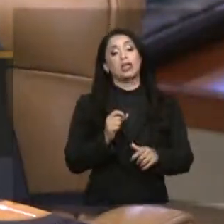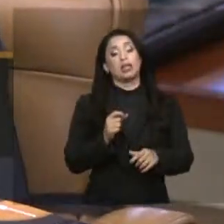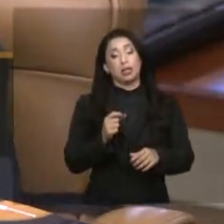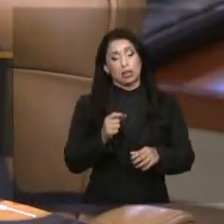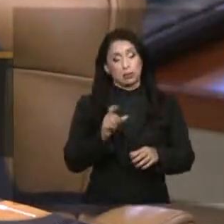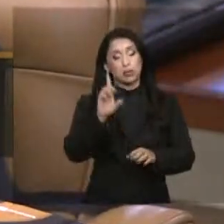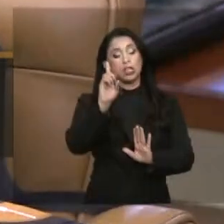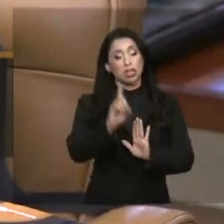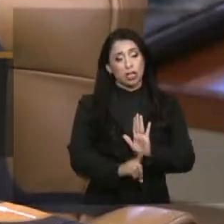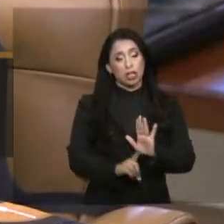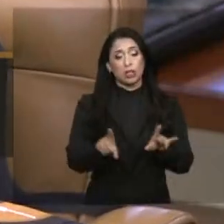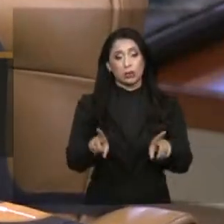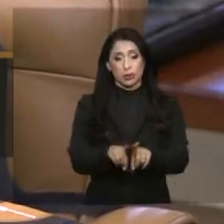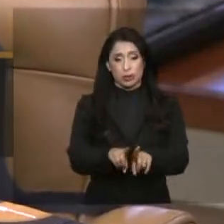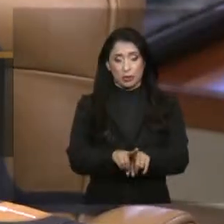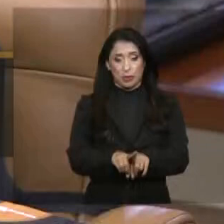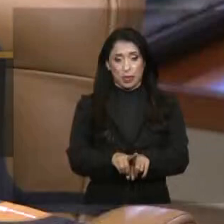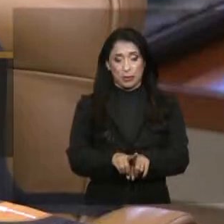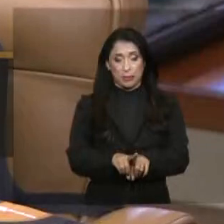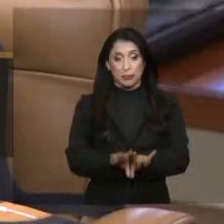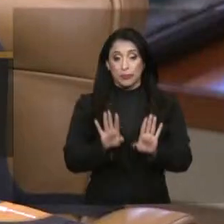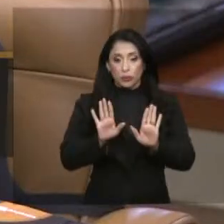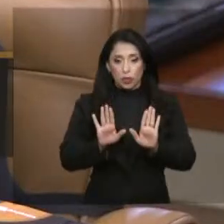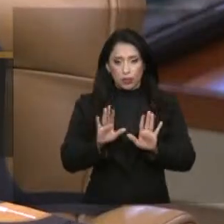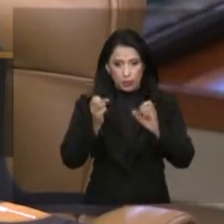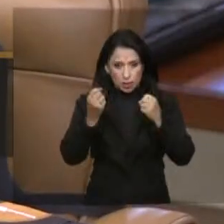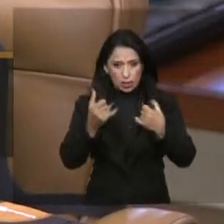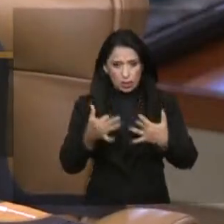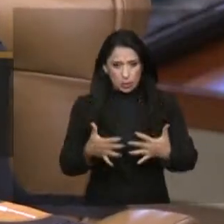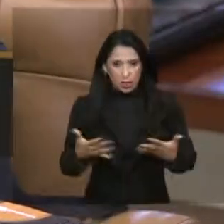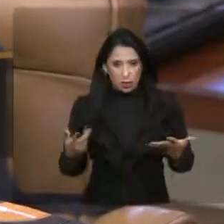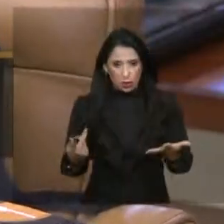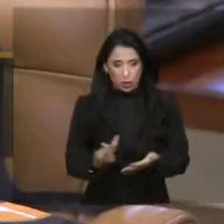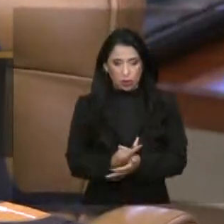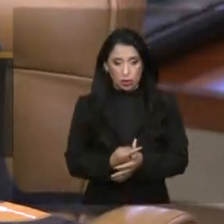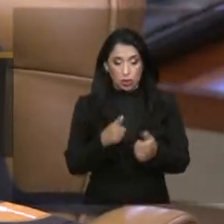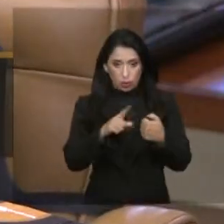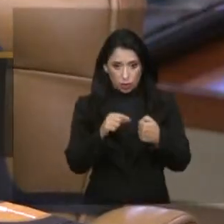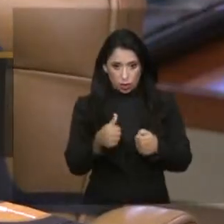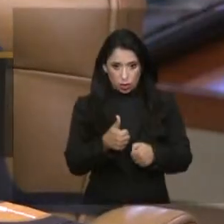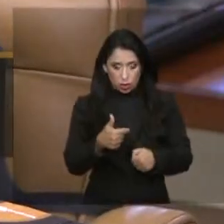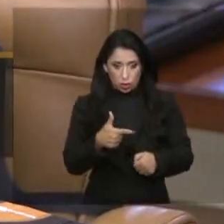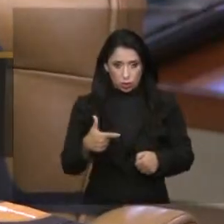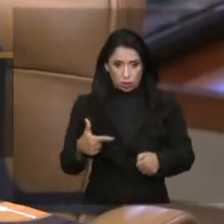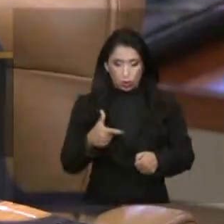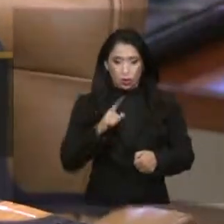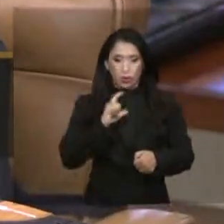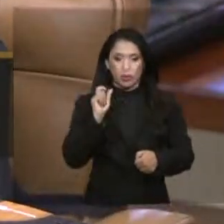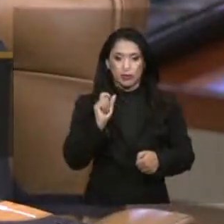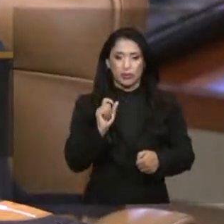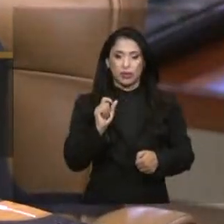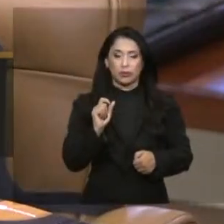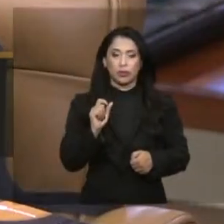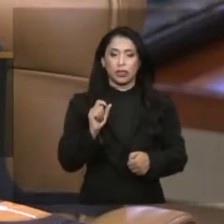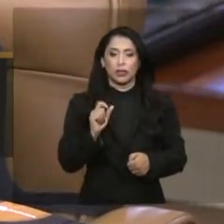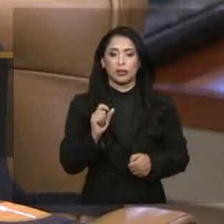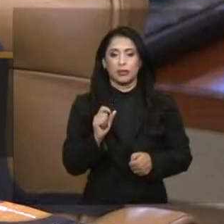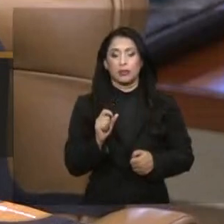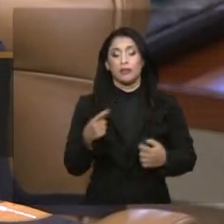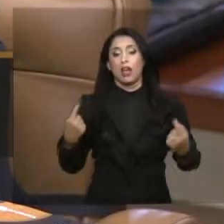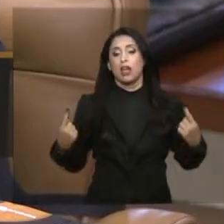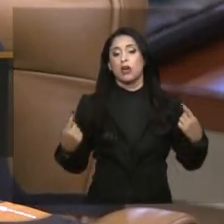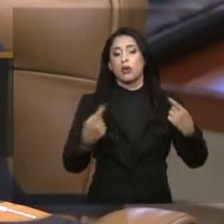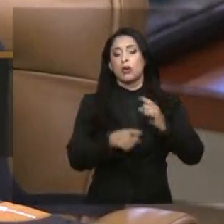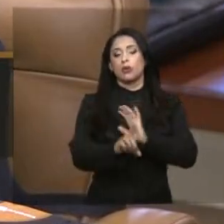Aqui, na verdade, o que ocorre é o seguinte, o artigo 12 do Contrato dos Direitos da Personalidade fala que ofende os